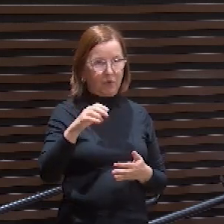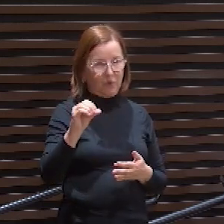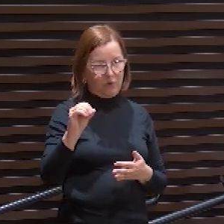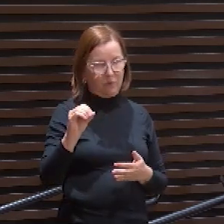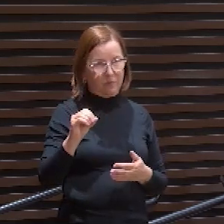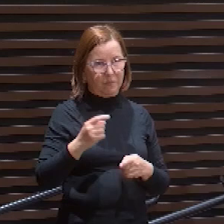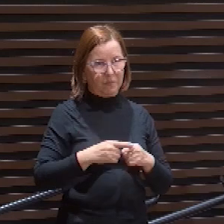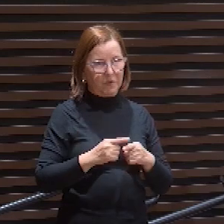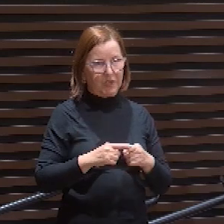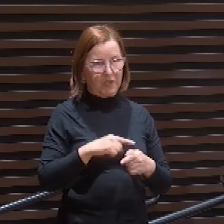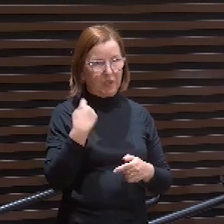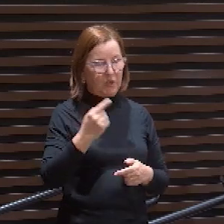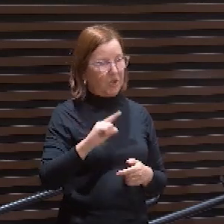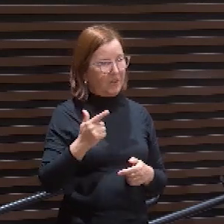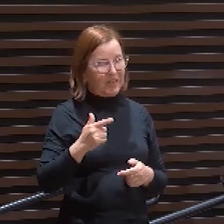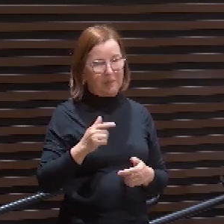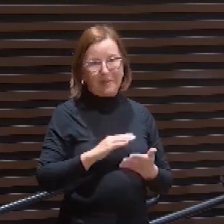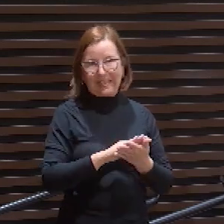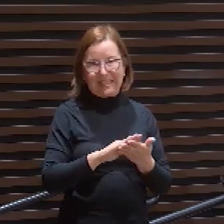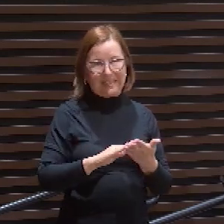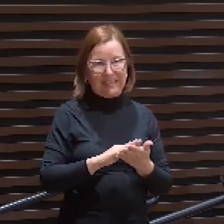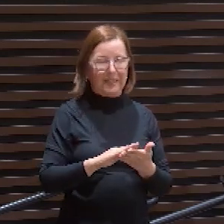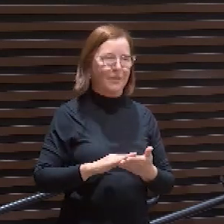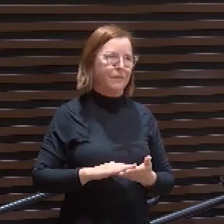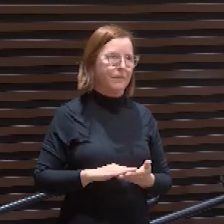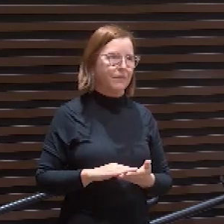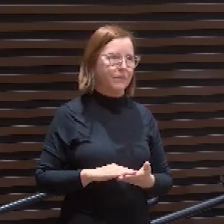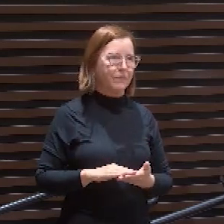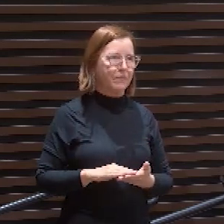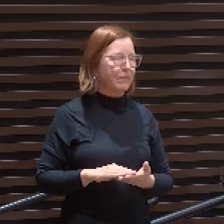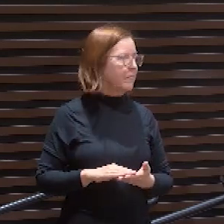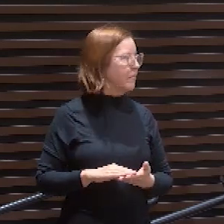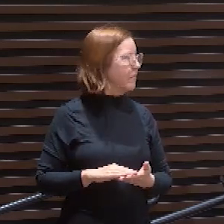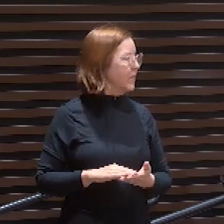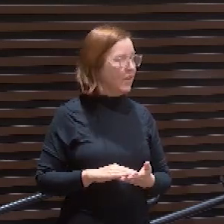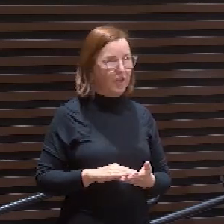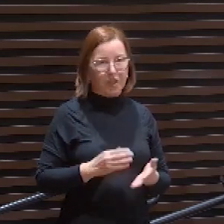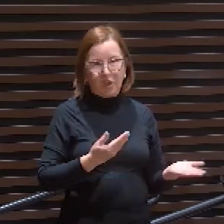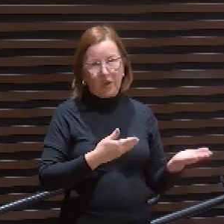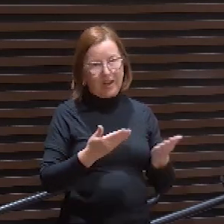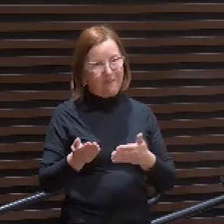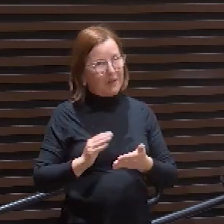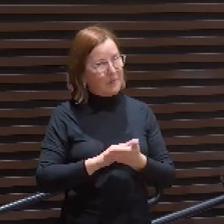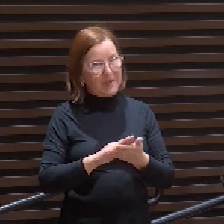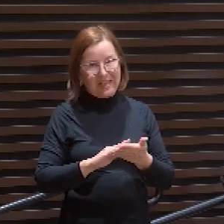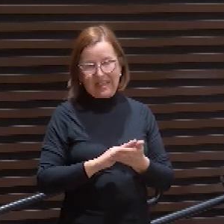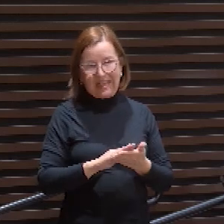nada. Nada. Não vai levar nada e não temos nada.